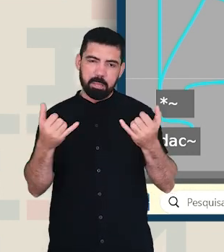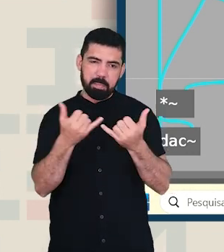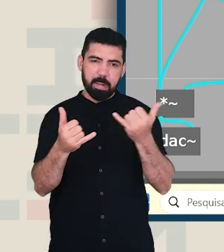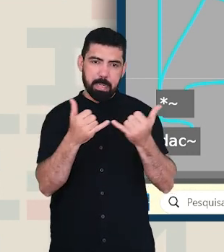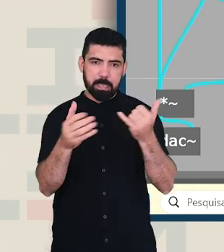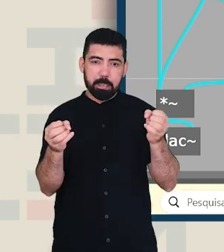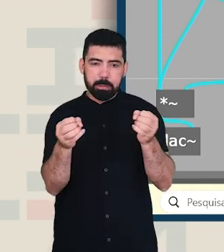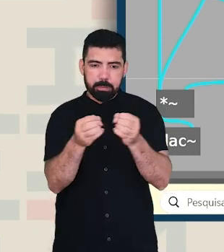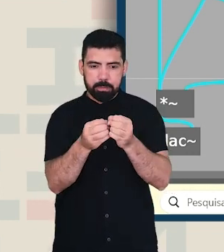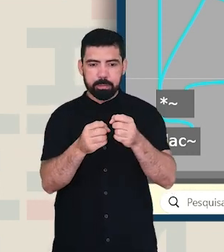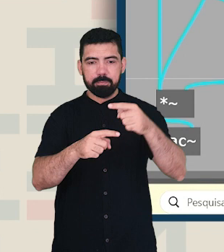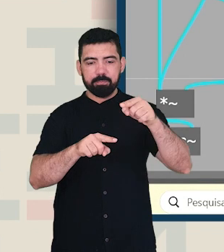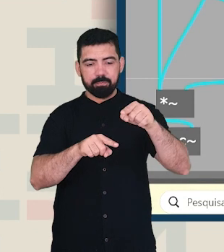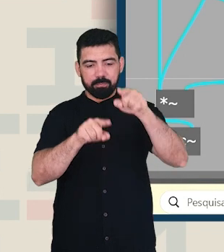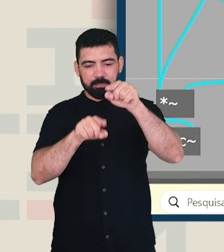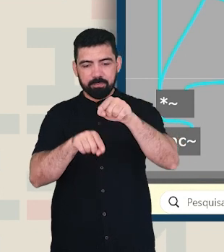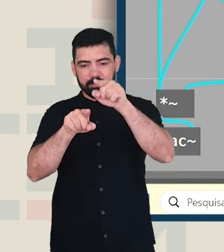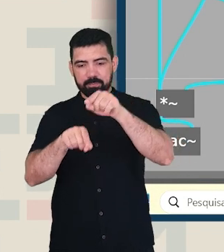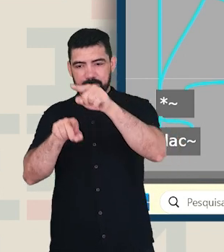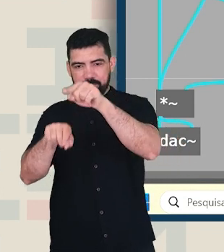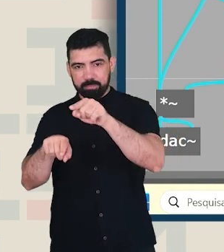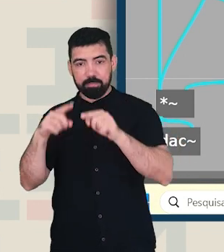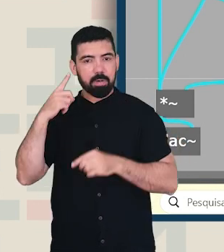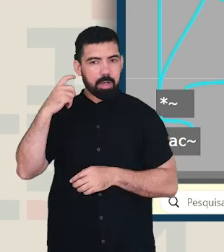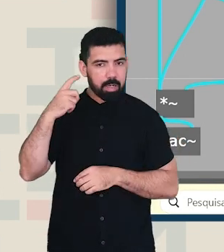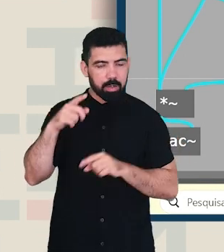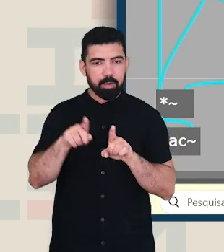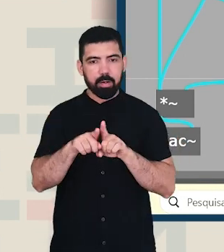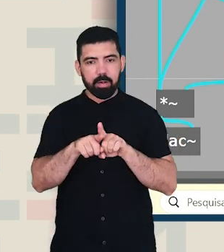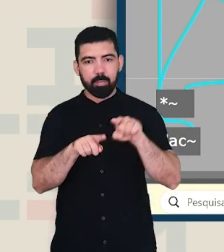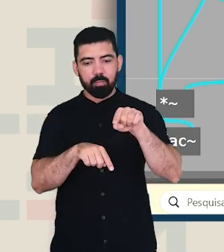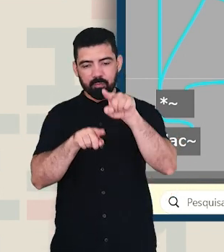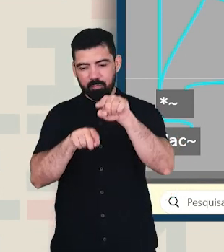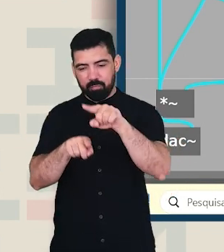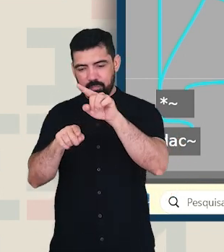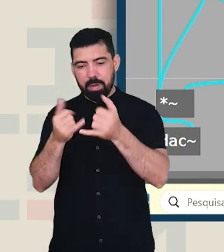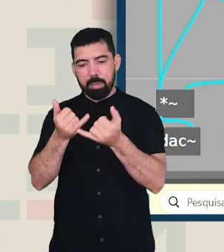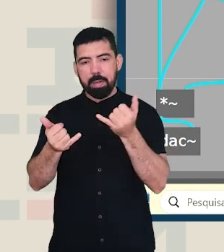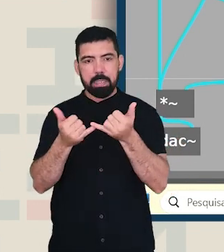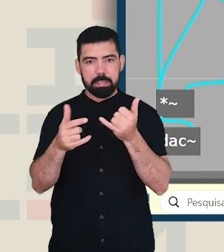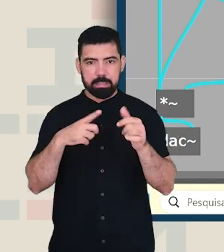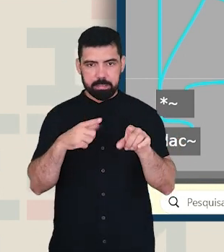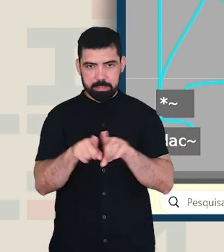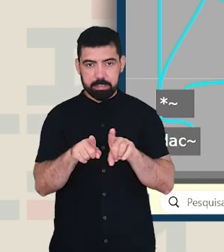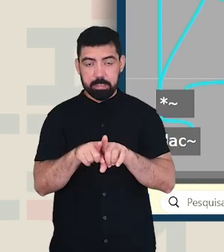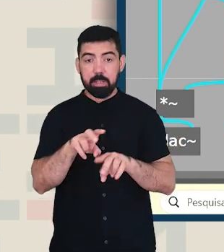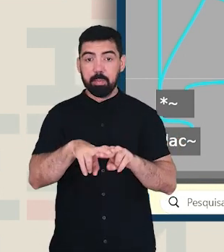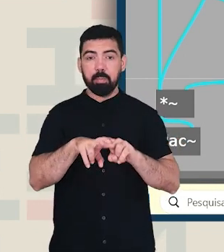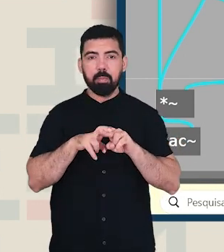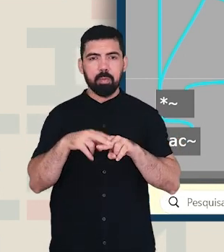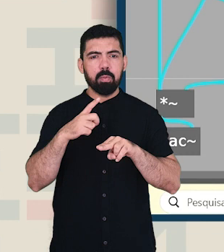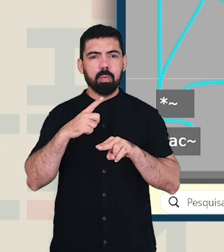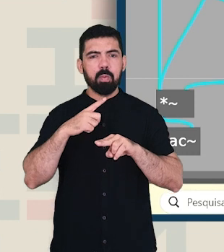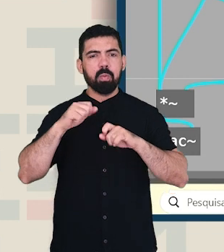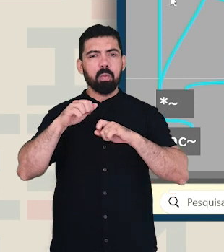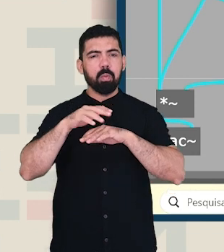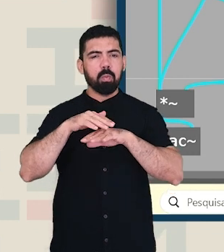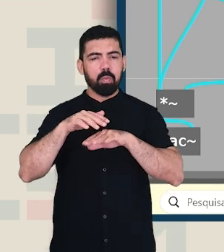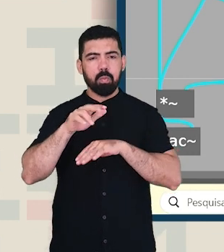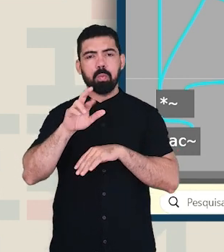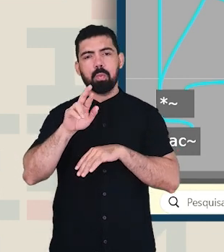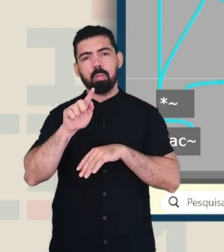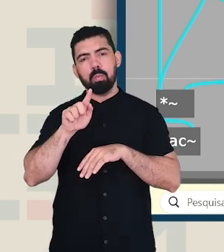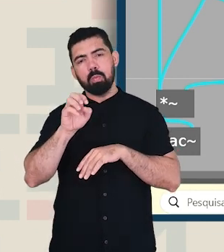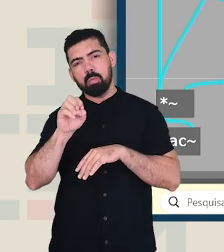próximos em áudio, isso, em frequência, isso é relativamente próximo, por isso dá uma certa rugosidade.